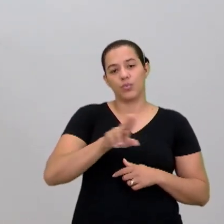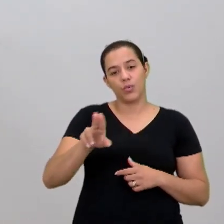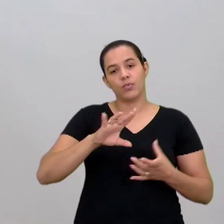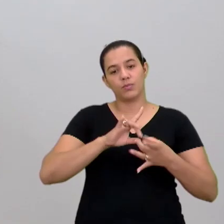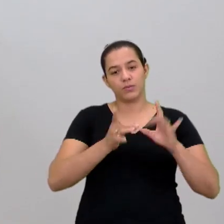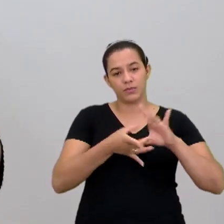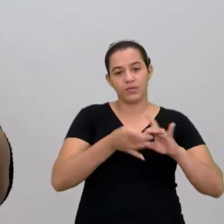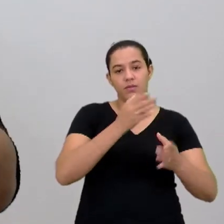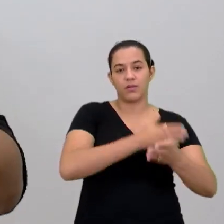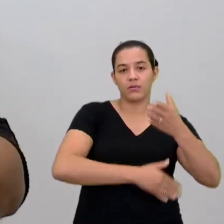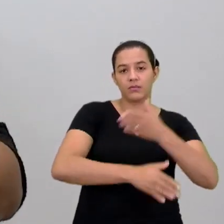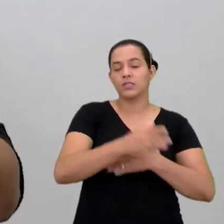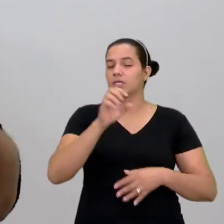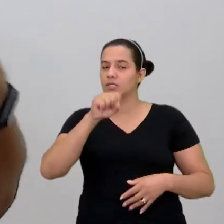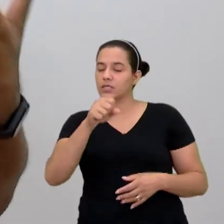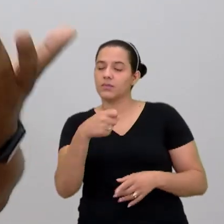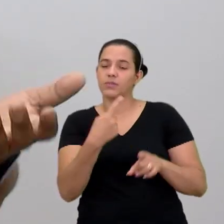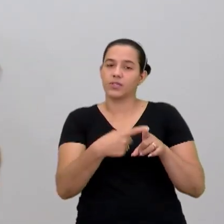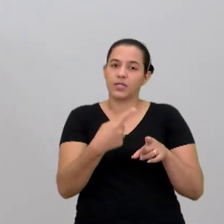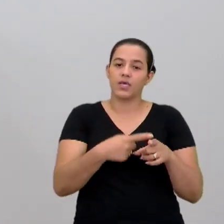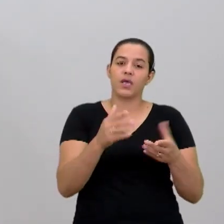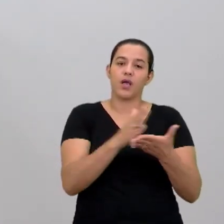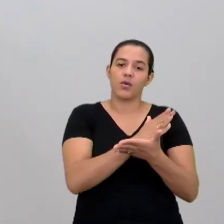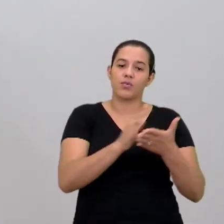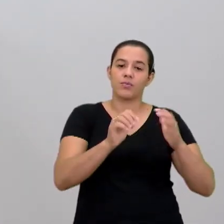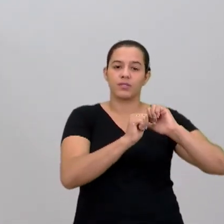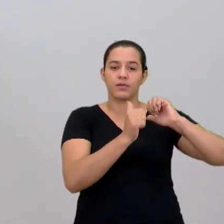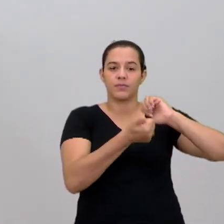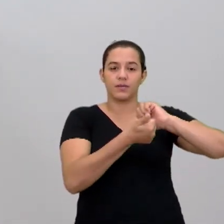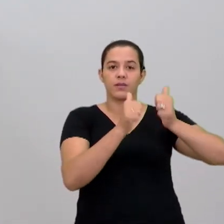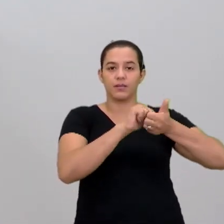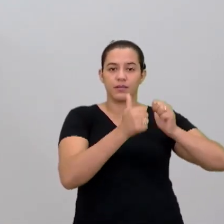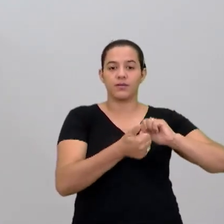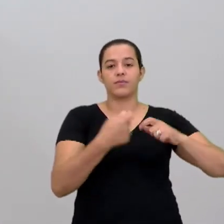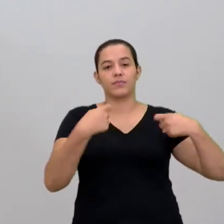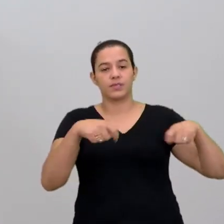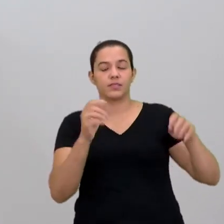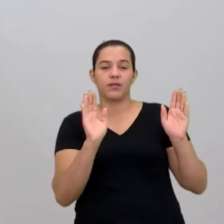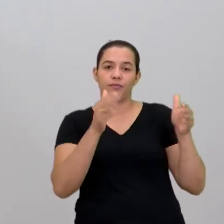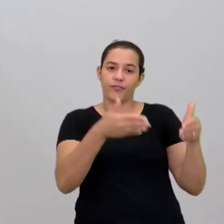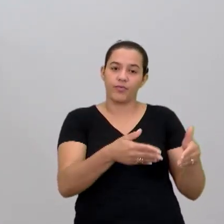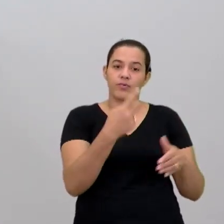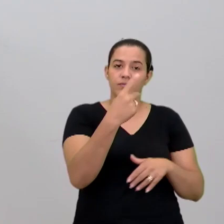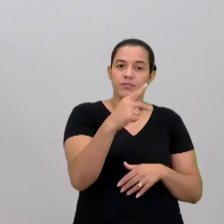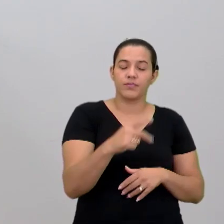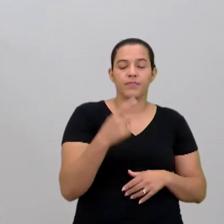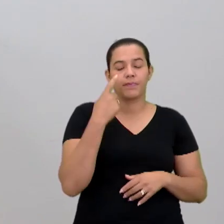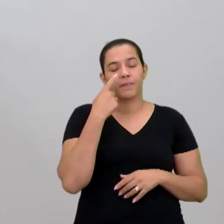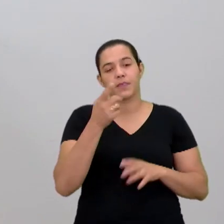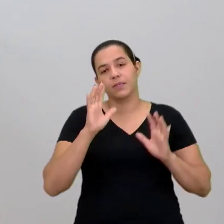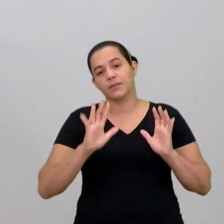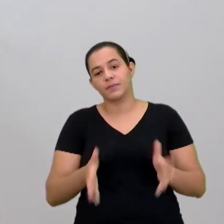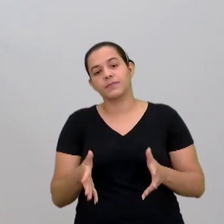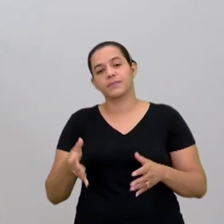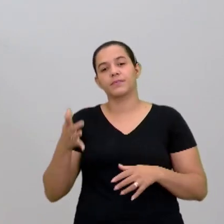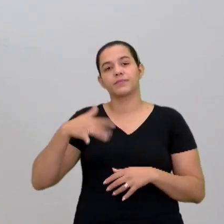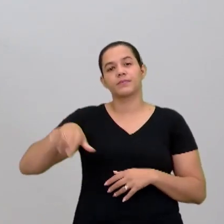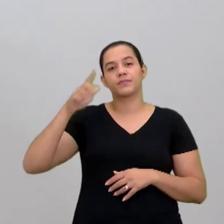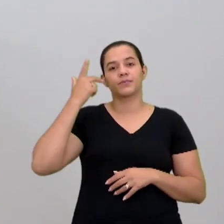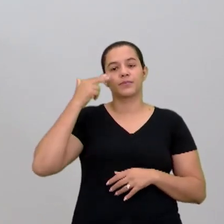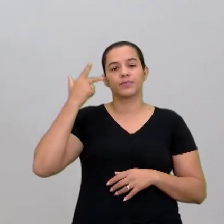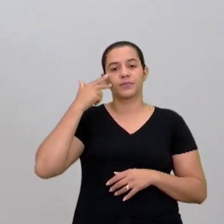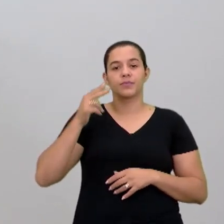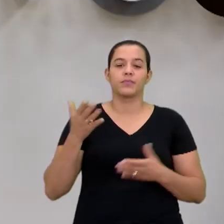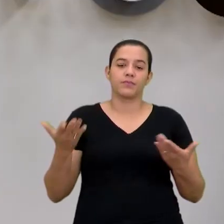causa das adaptações, por causa de algumas modalidades que têm que ser adaptadas em relação ao que a gente já tinha visto no convencional. Mas